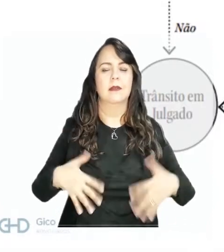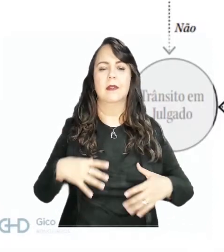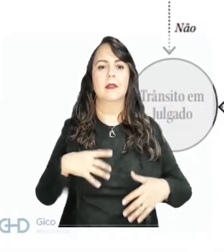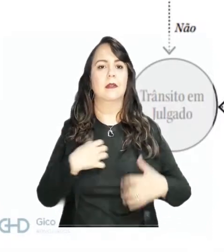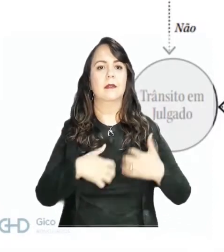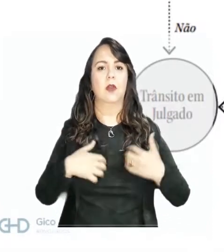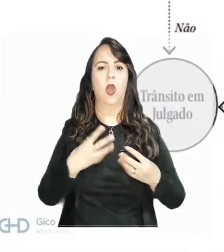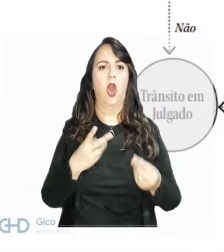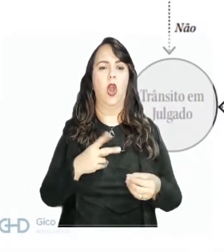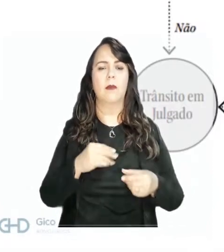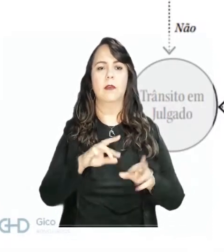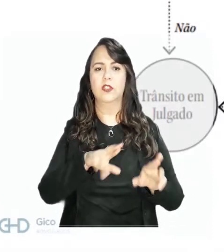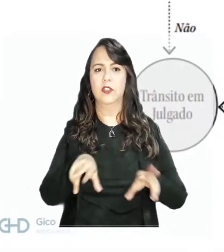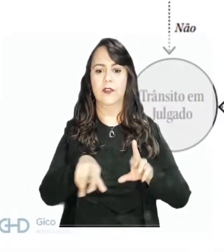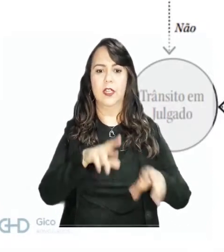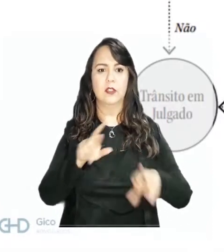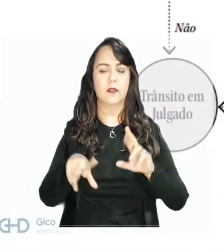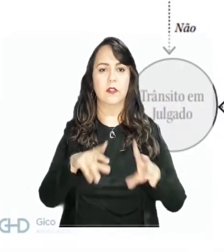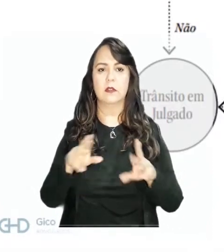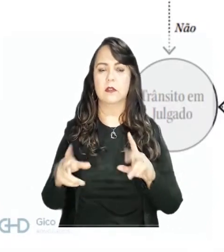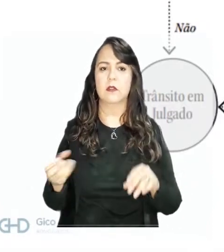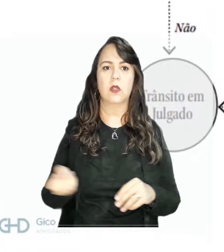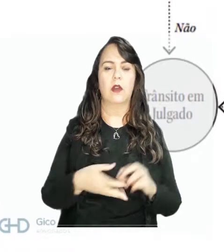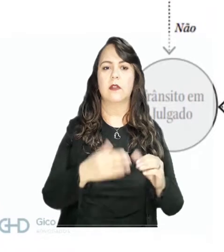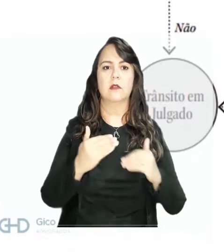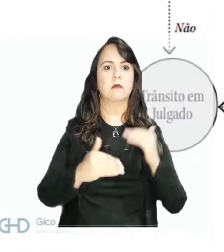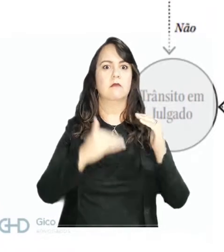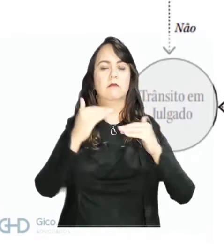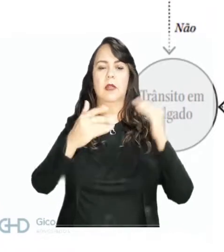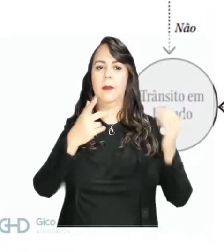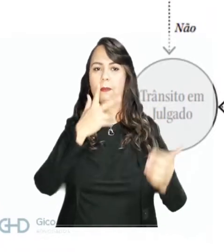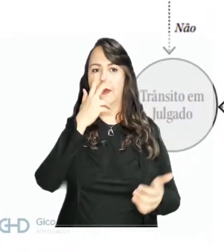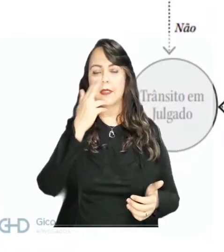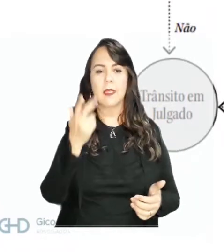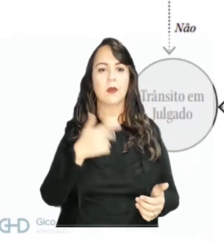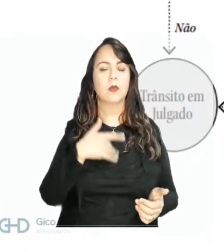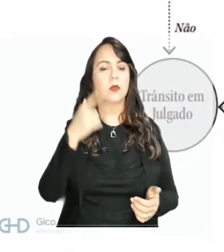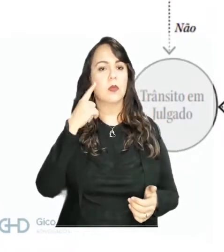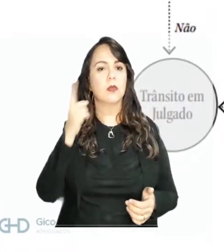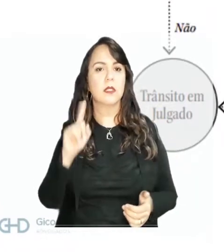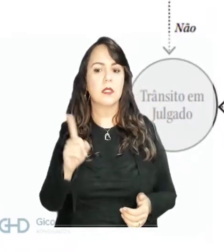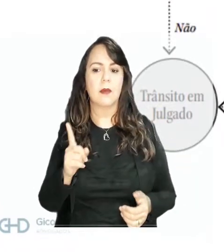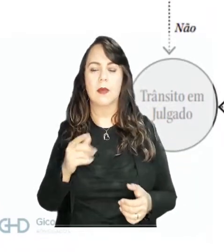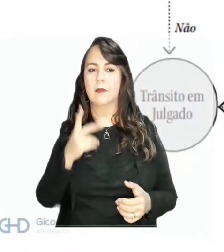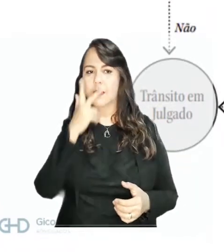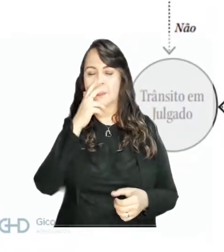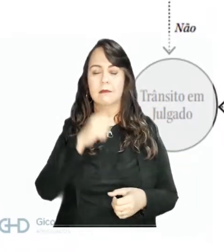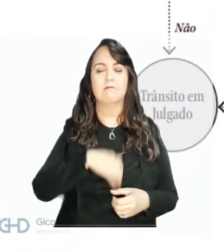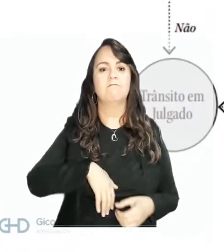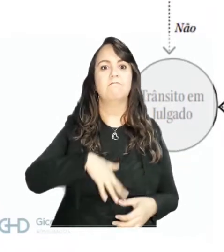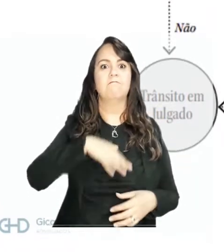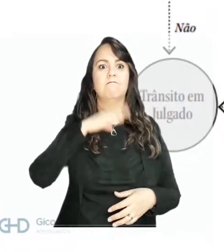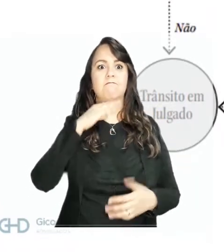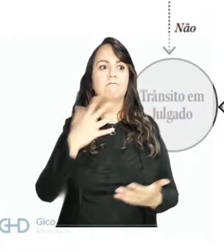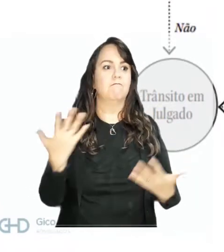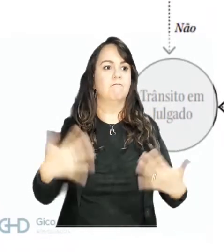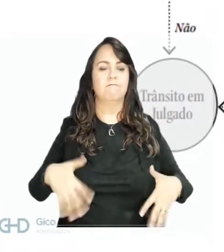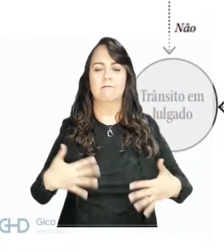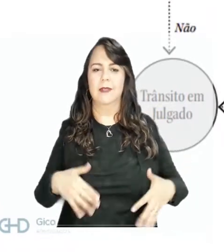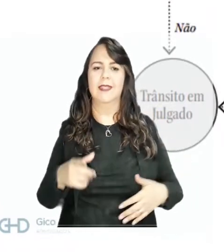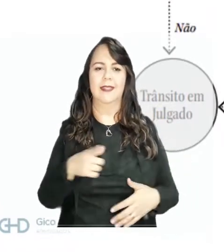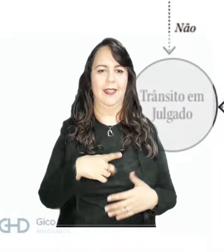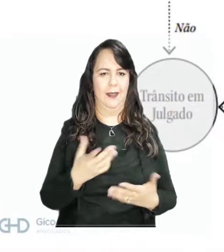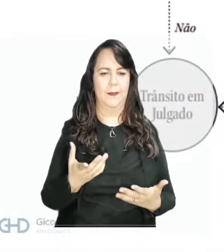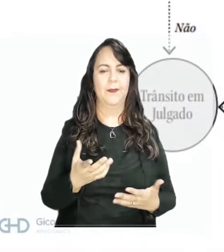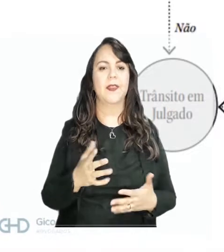falou, subirem por STJ, assoberbando e deixando completamente inoperacional. Essa era a ideia. Nós temos